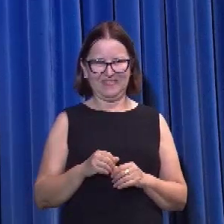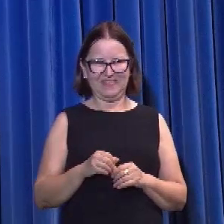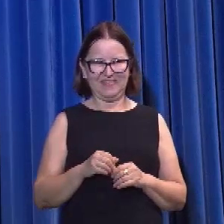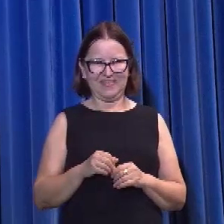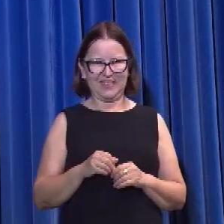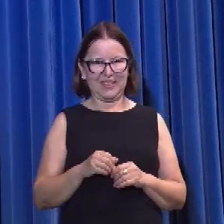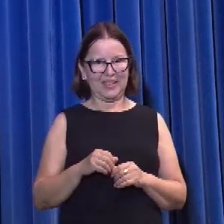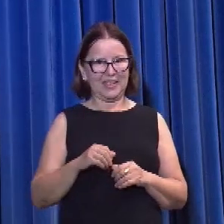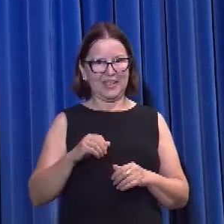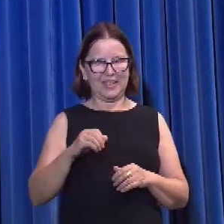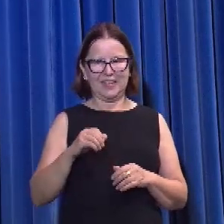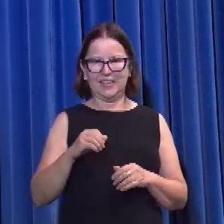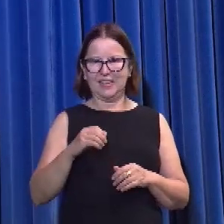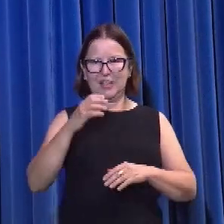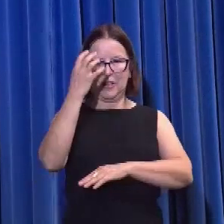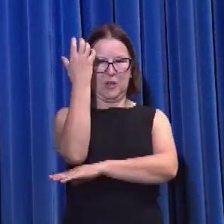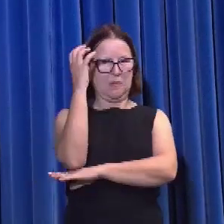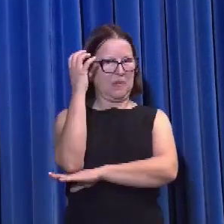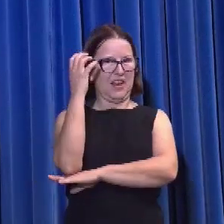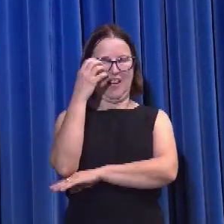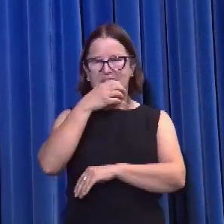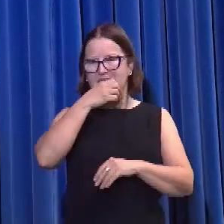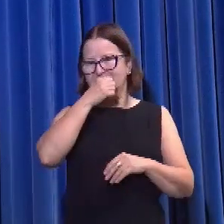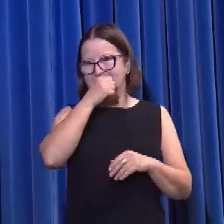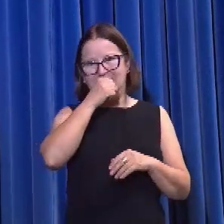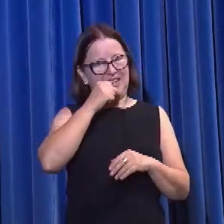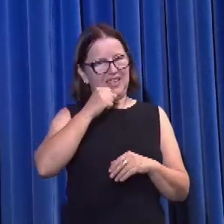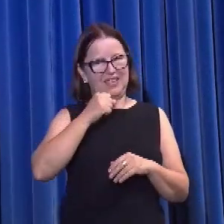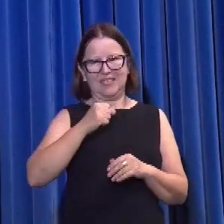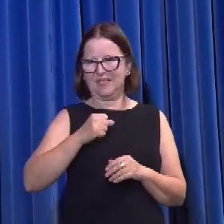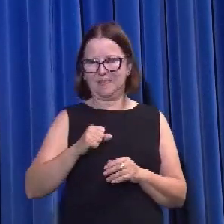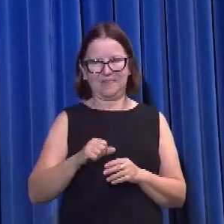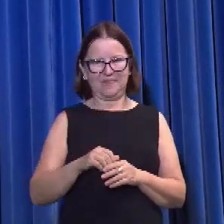Não é uma laranjeira que produz outras laranjeiras.